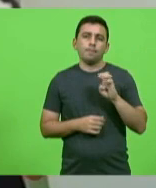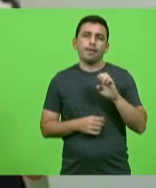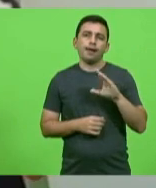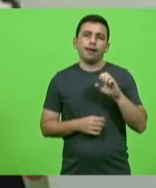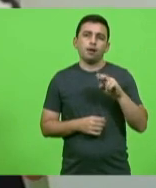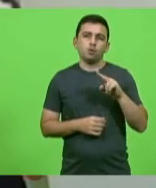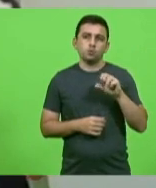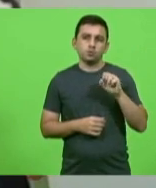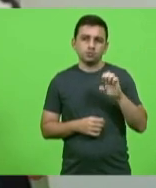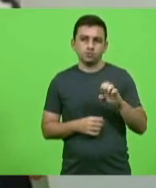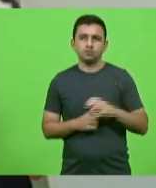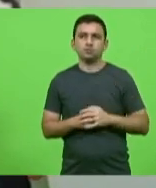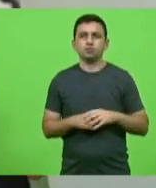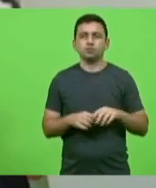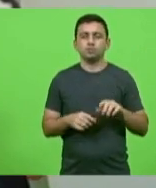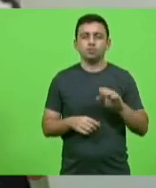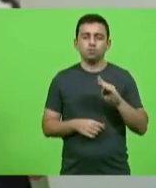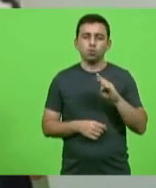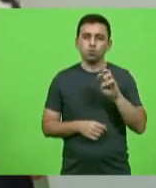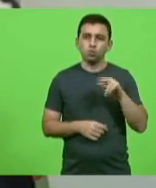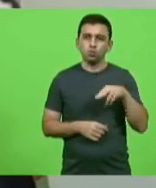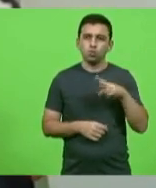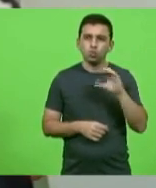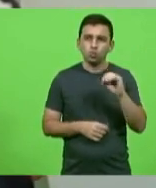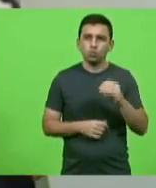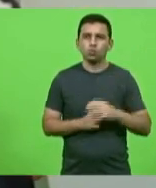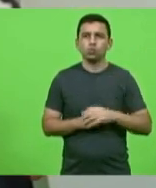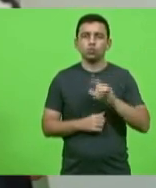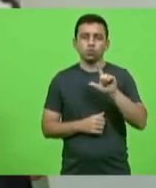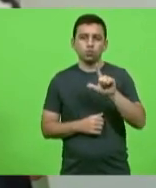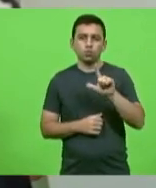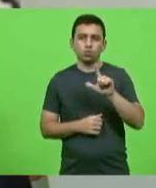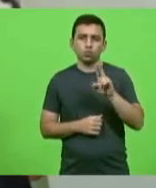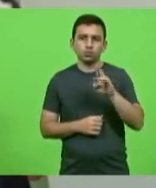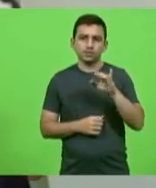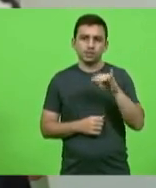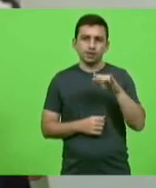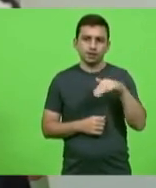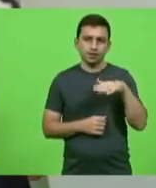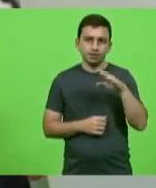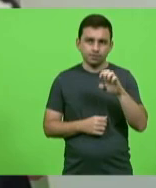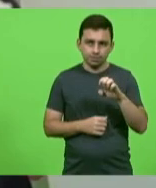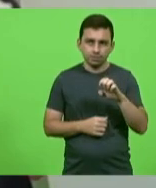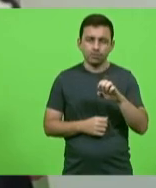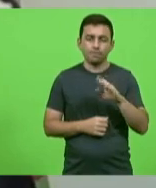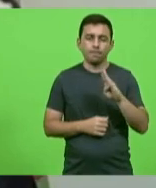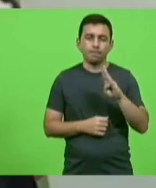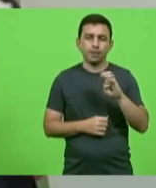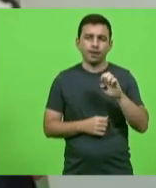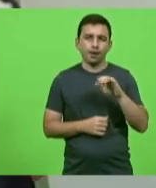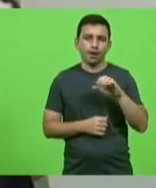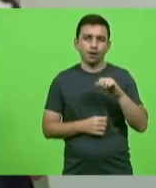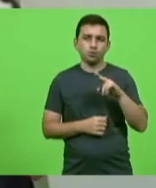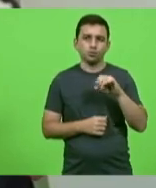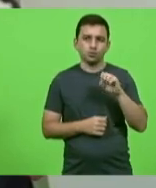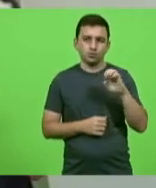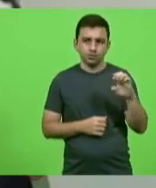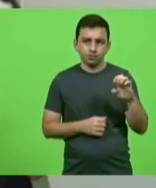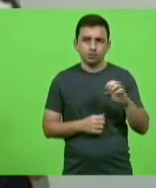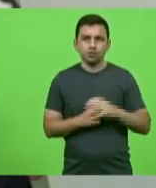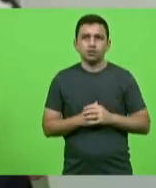Bruno de Oliveira carreirão Luciano e Luciano B cálcio e outros